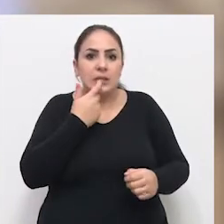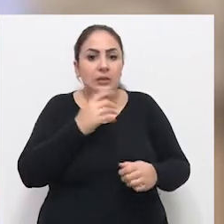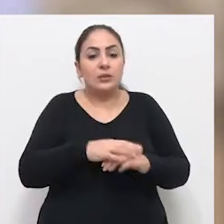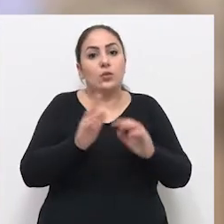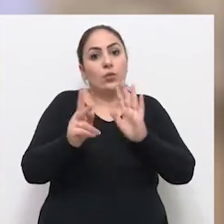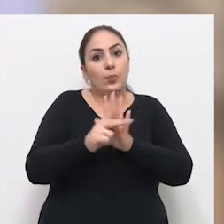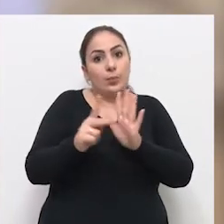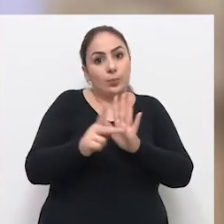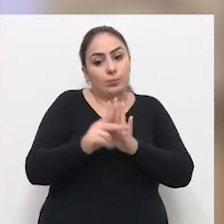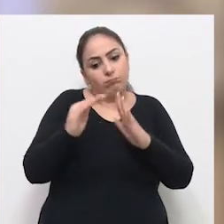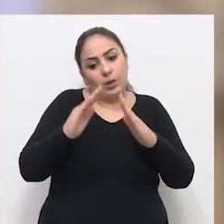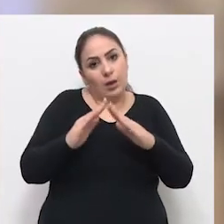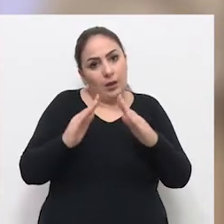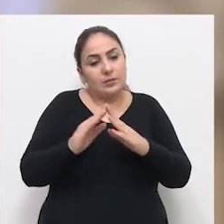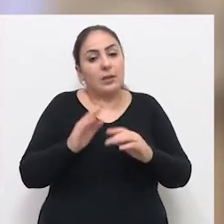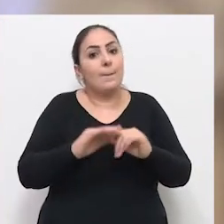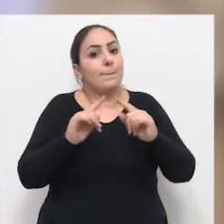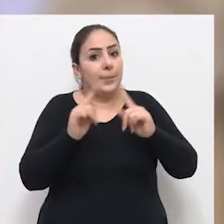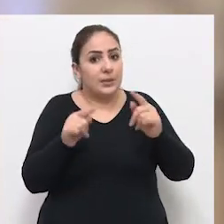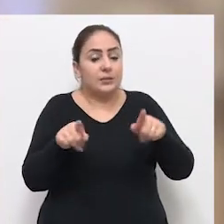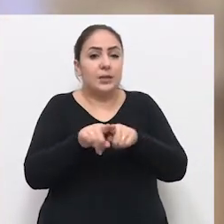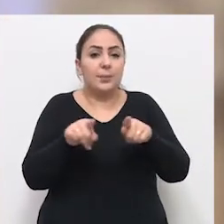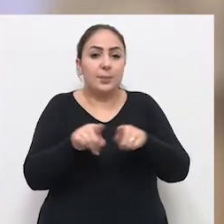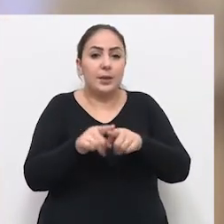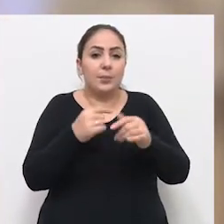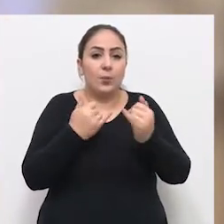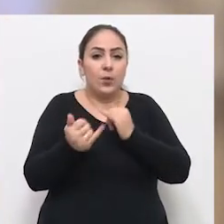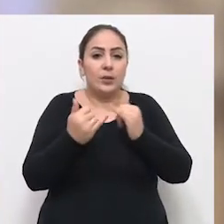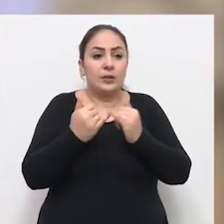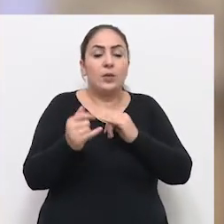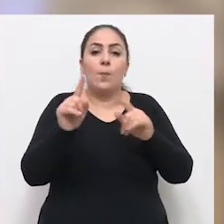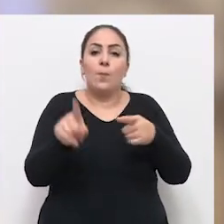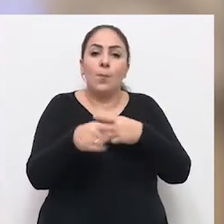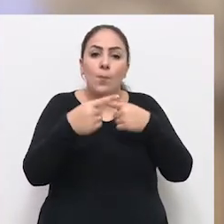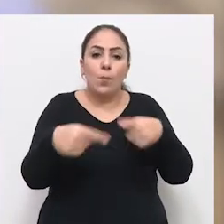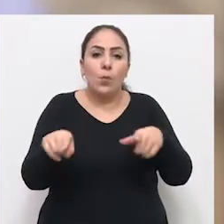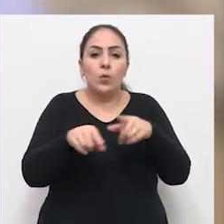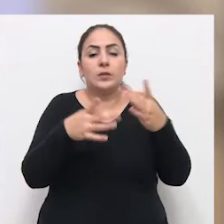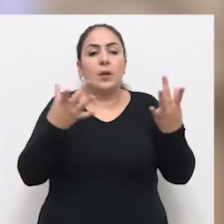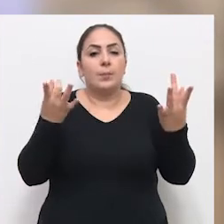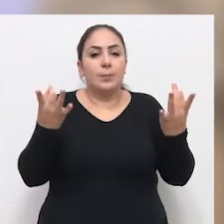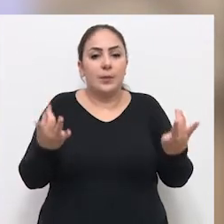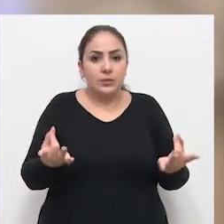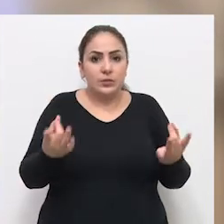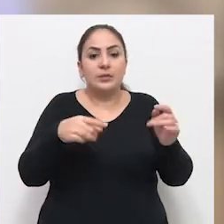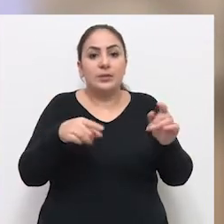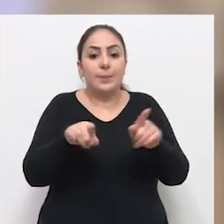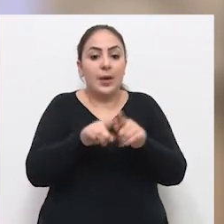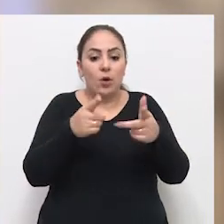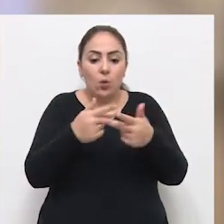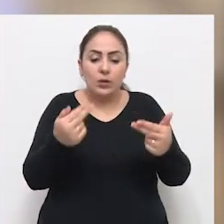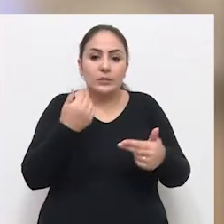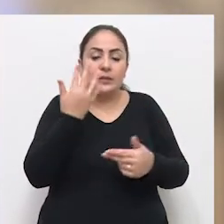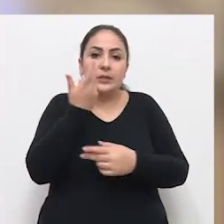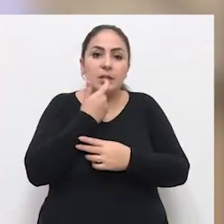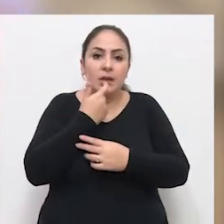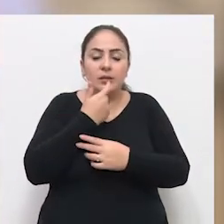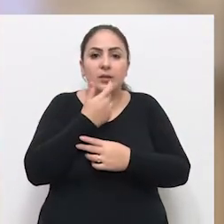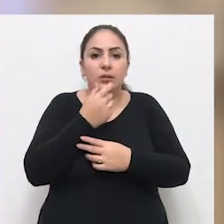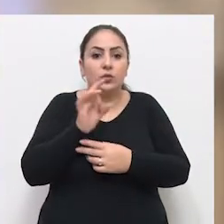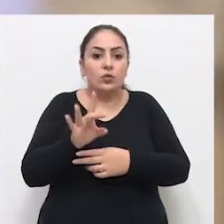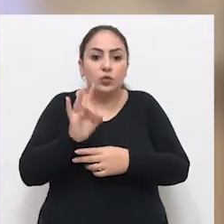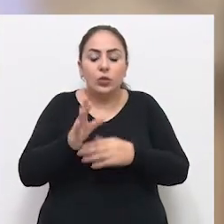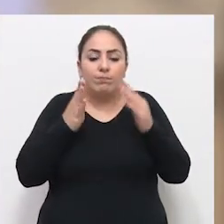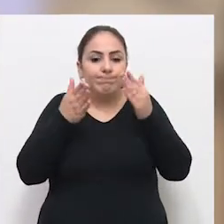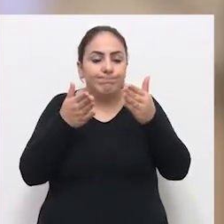criança, mesmo que seja no próprio domicílio, e também atividades como música, meditação, né? Coisas para que